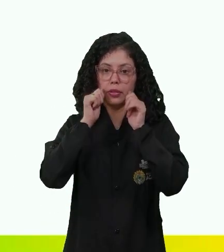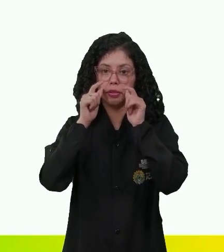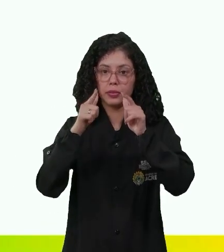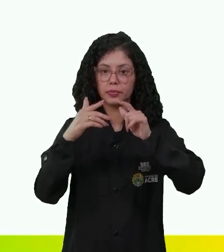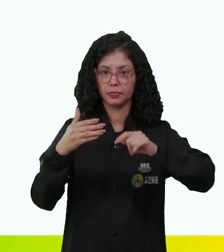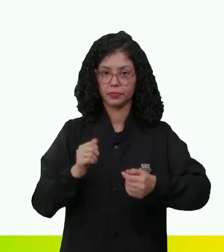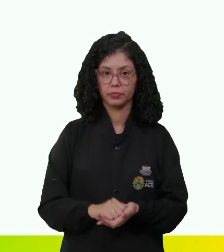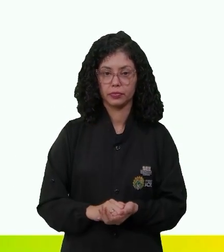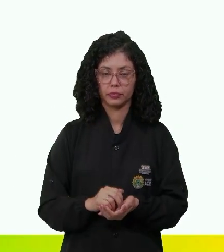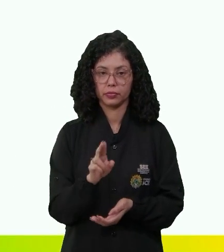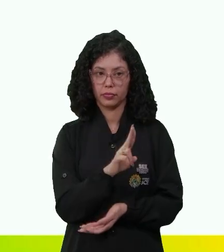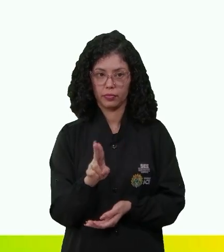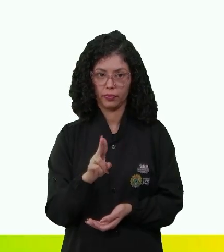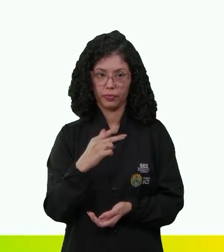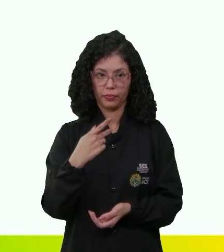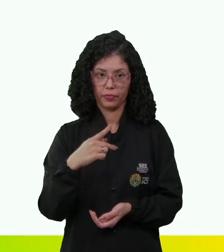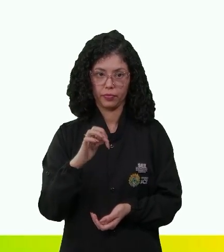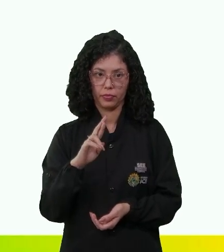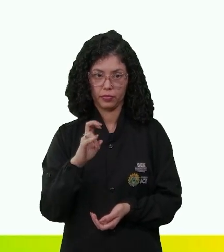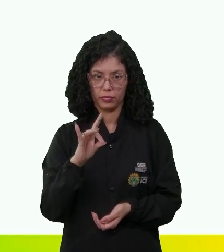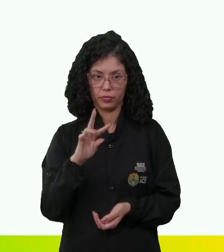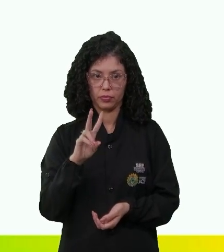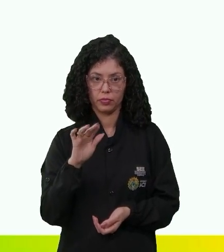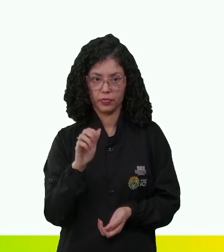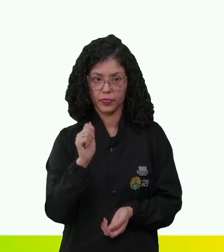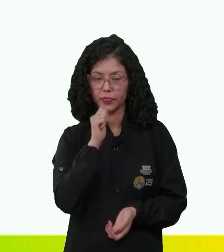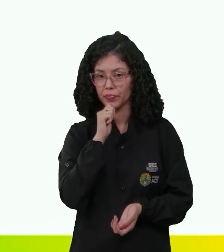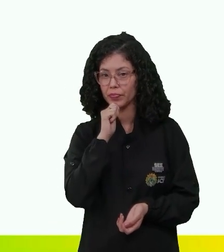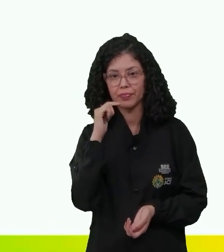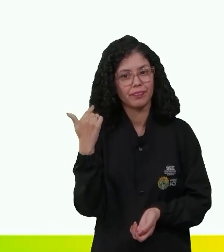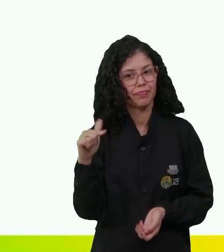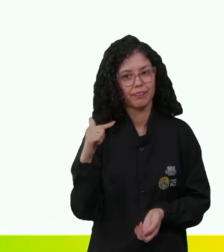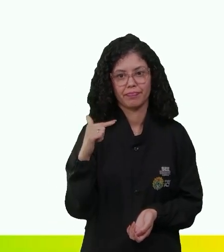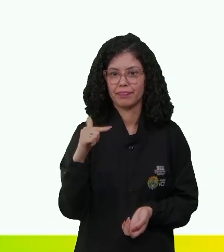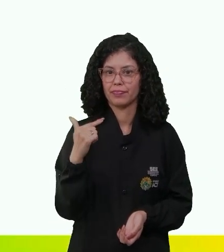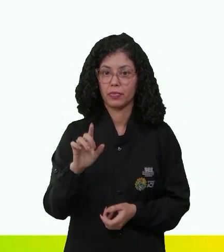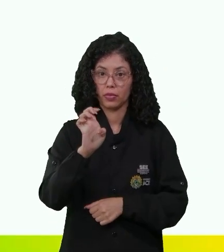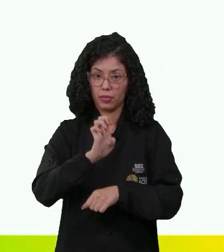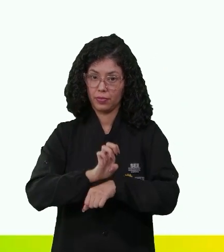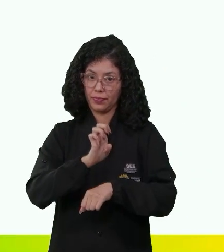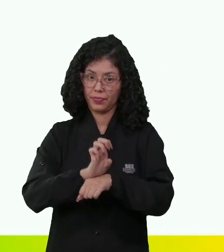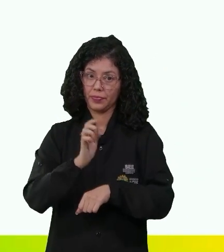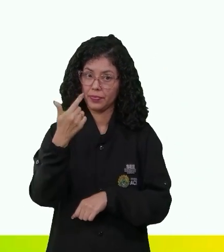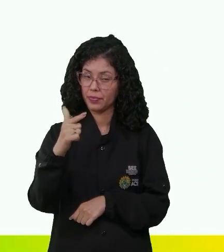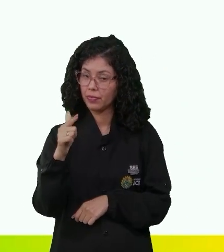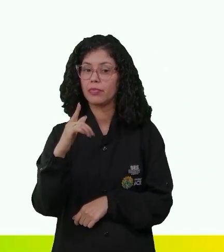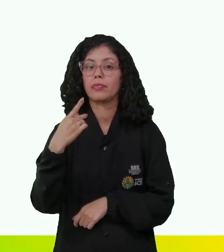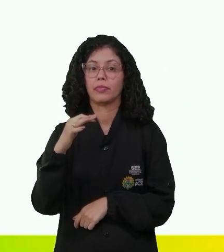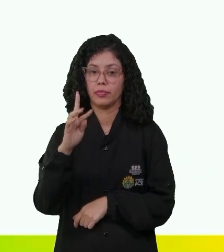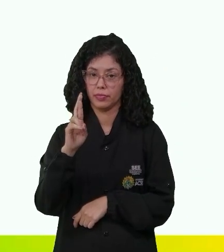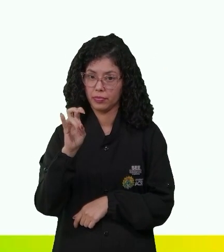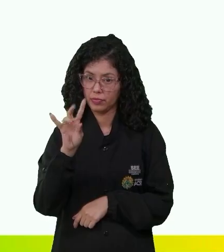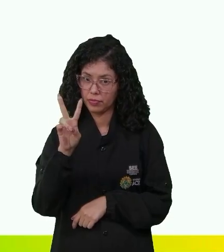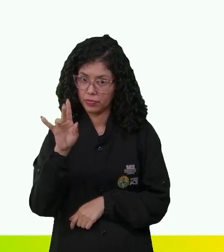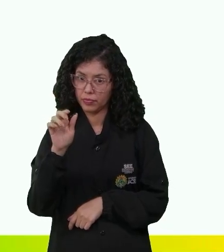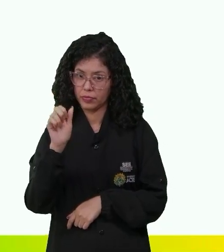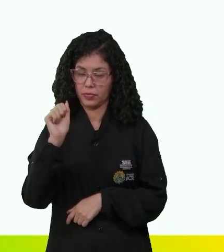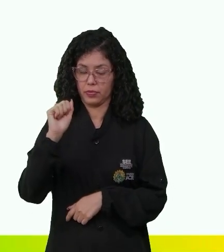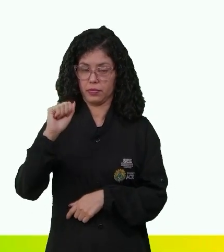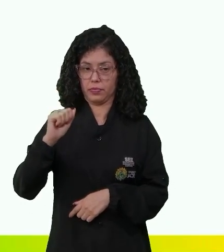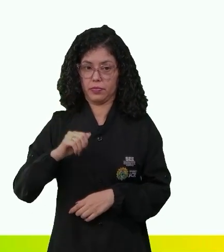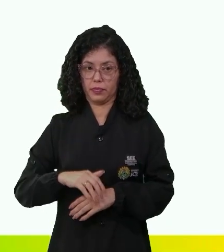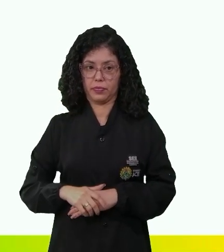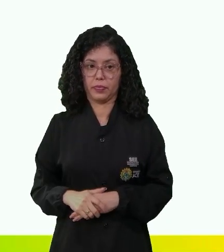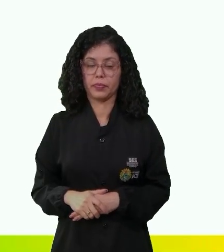aqui para esse nome, províncias. Ainda não existia o nome Estado, eram províncias. Por exemplo,